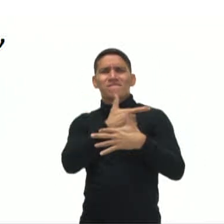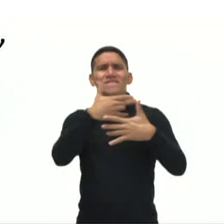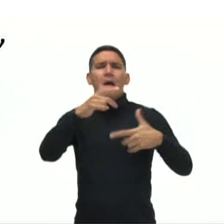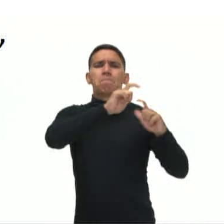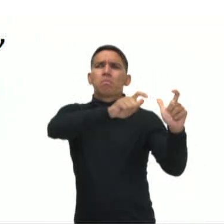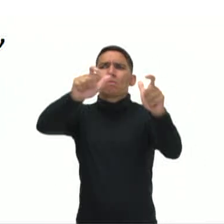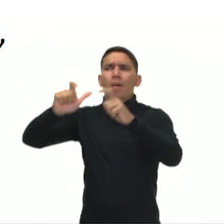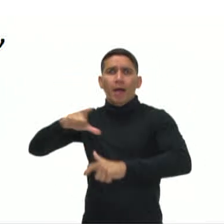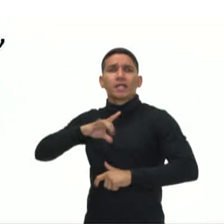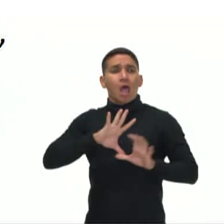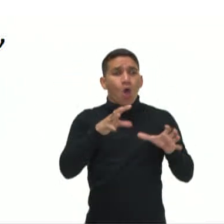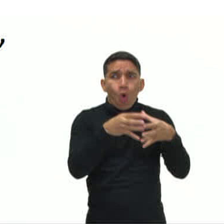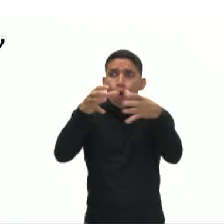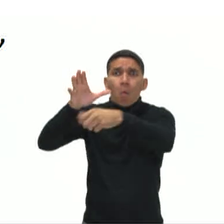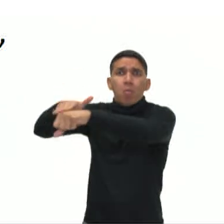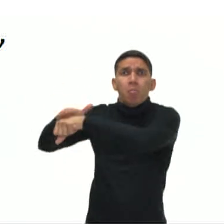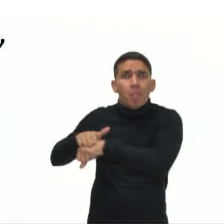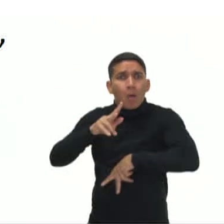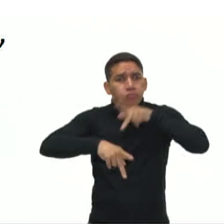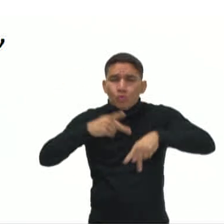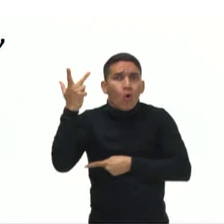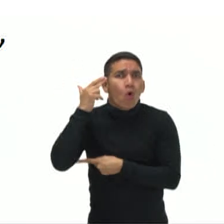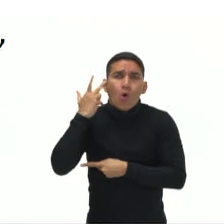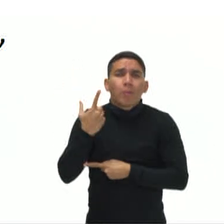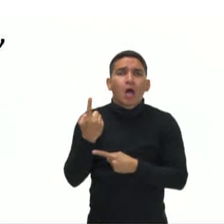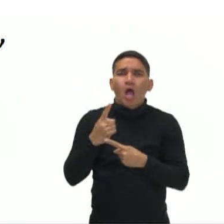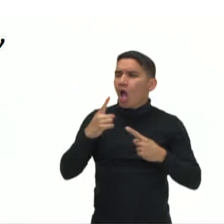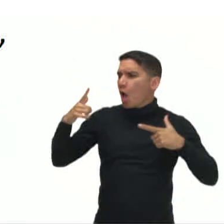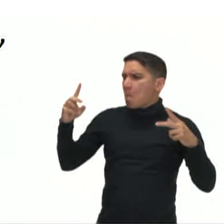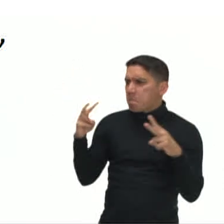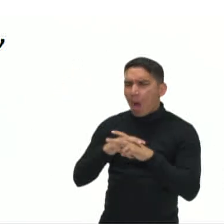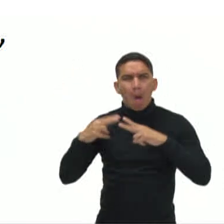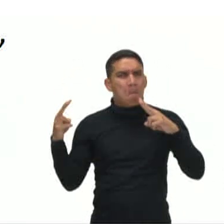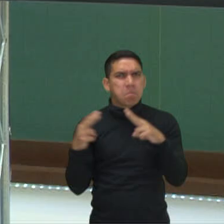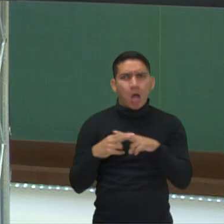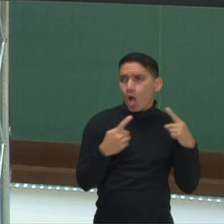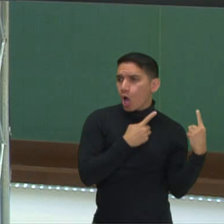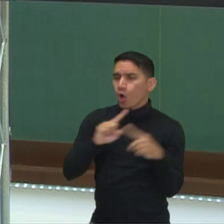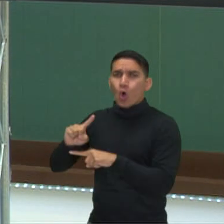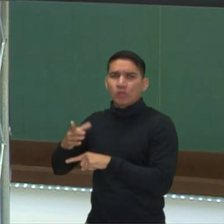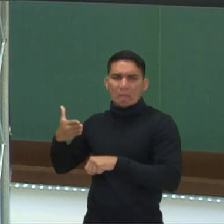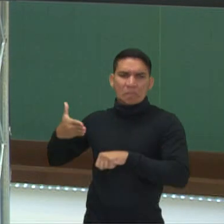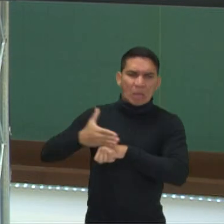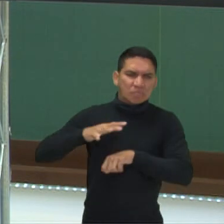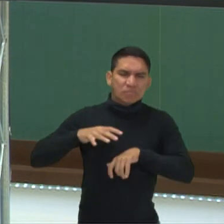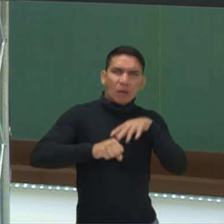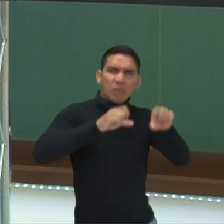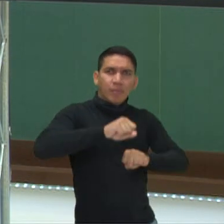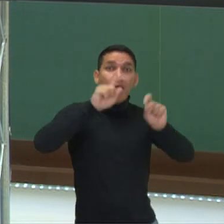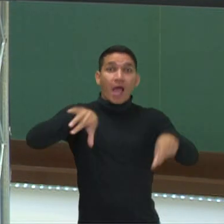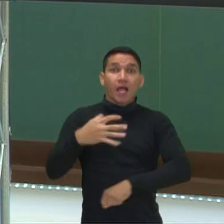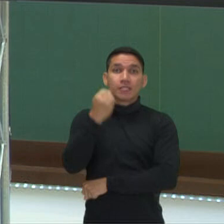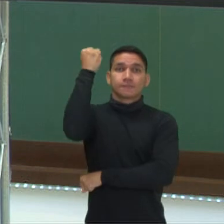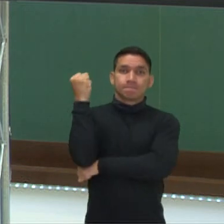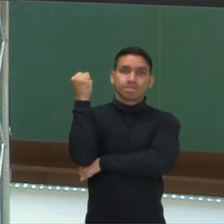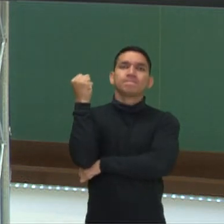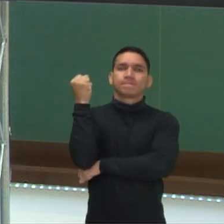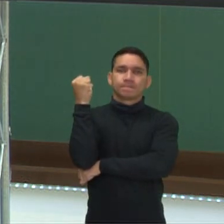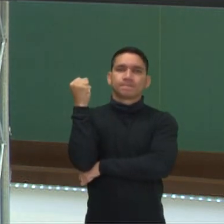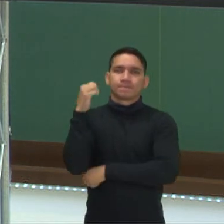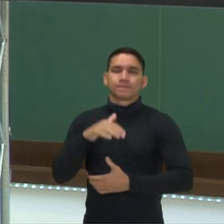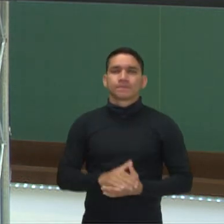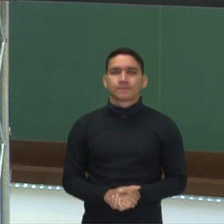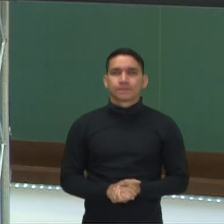houve resistência de civis, população comum, lutando contra os invasores. Então a chamada